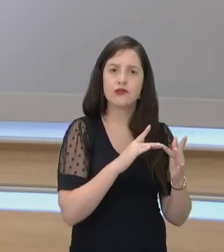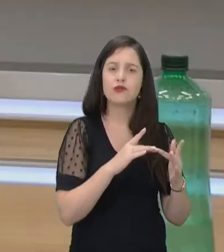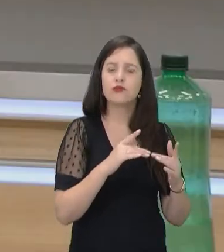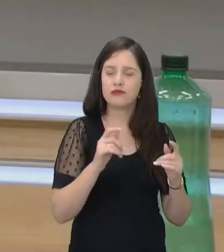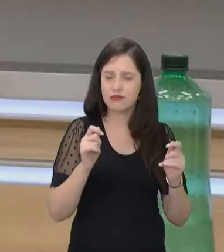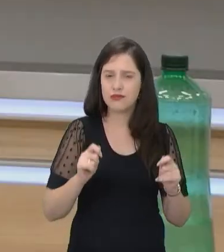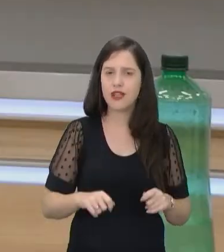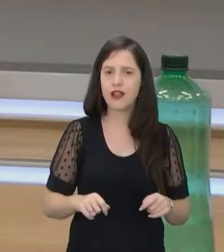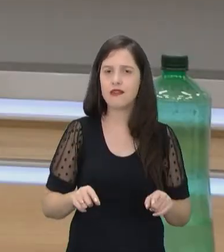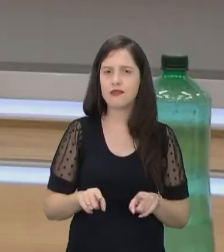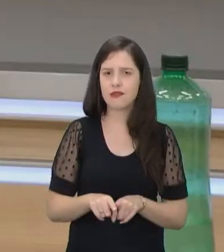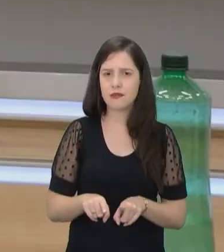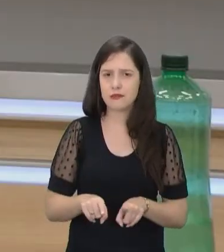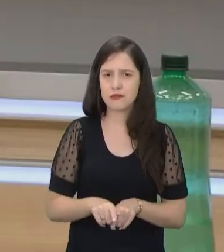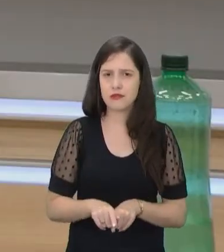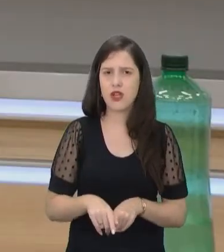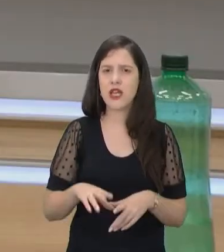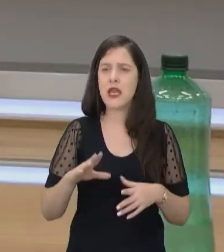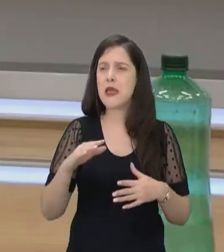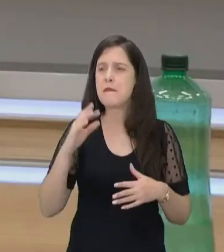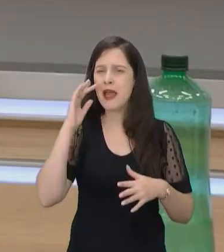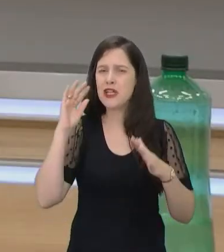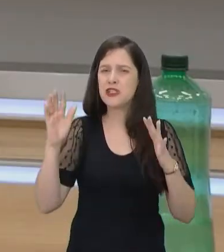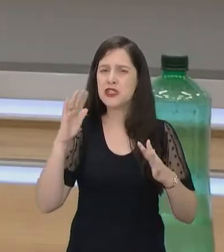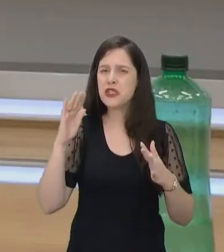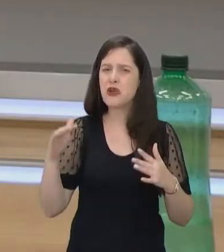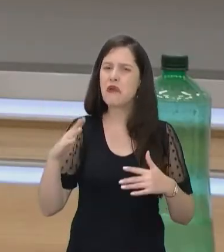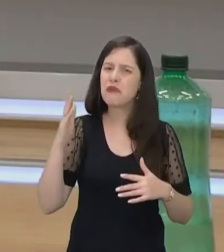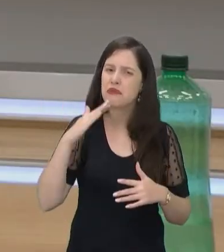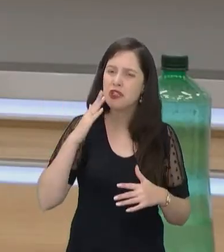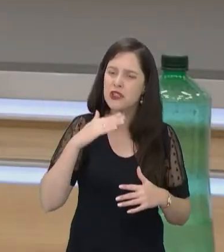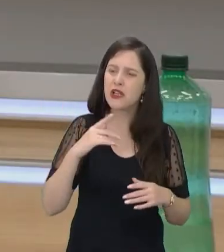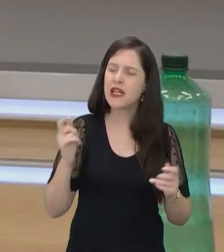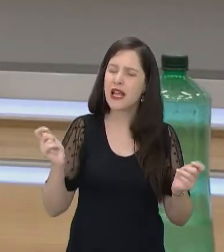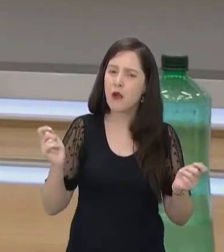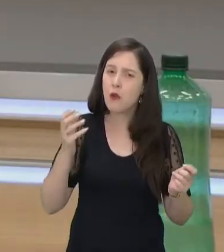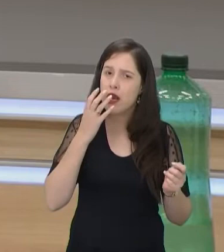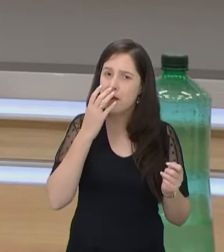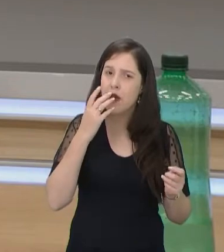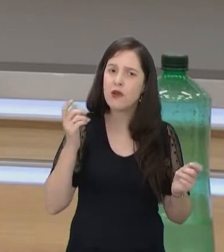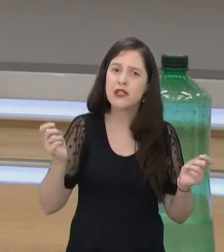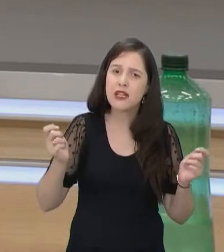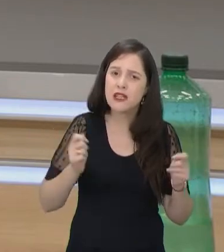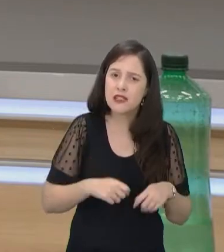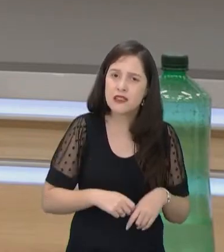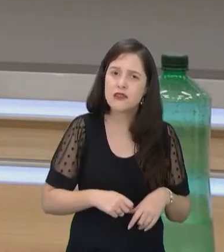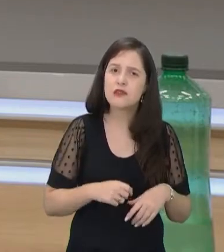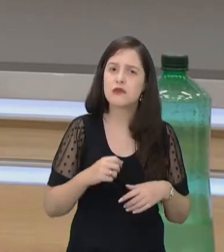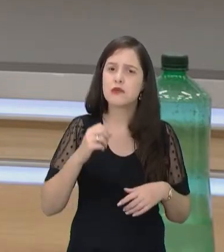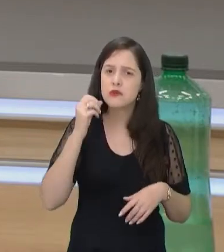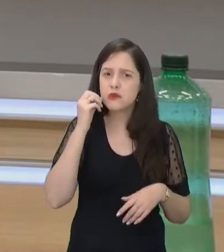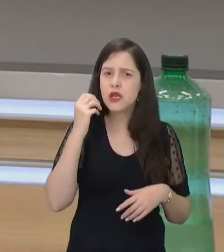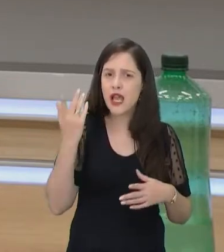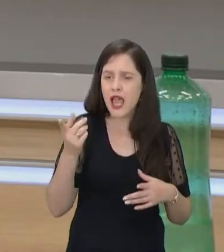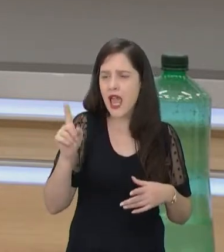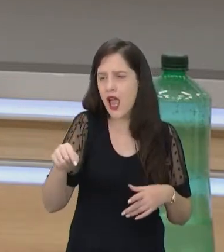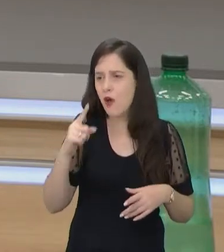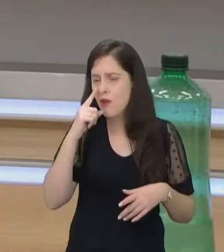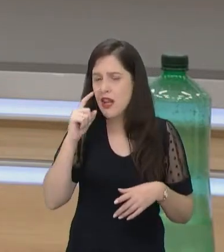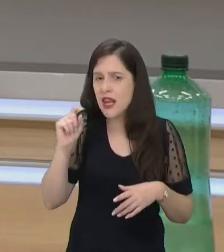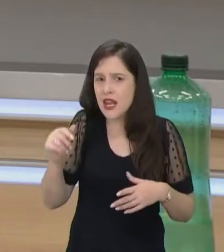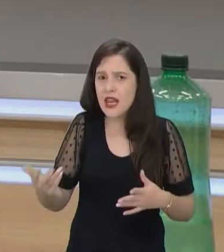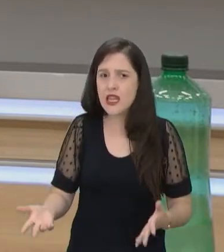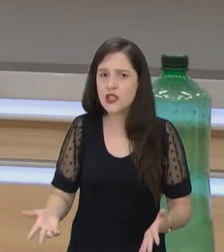É o que a gente chama de vetor, né? Que é quando o animal ele tem a capacidade de levar a doença com ele mesmo, o que é um risco para a gente, é um